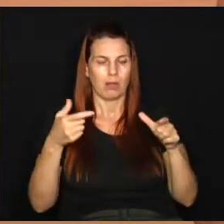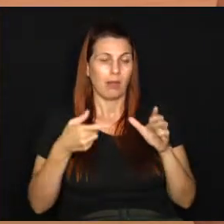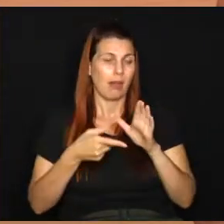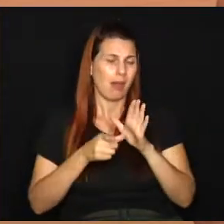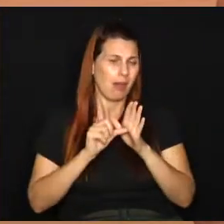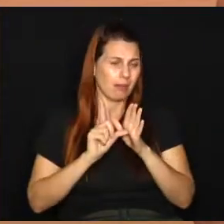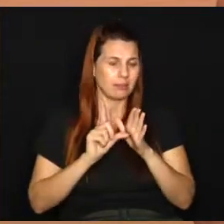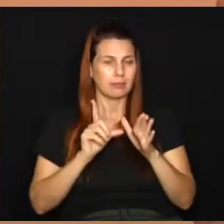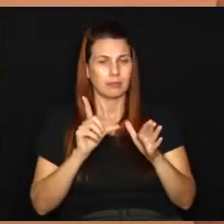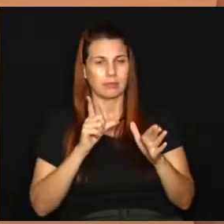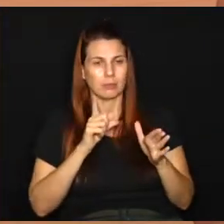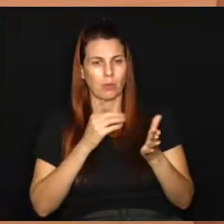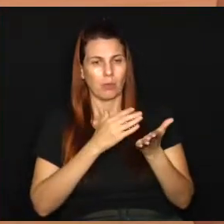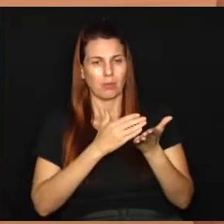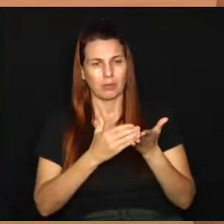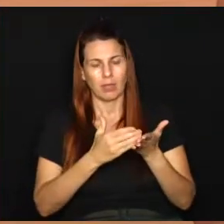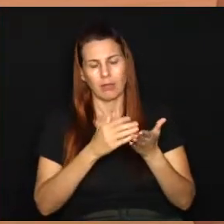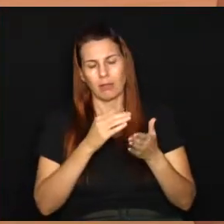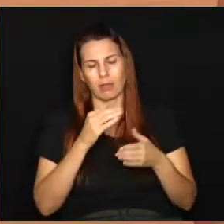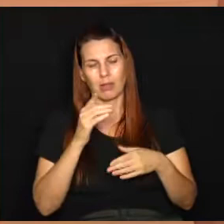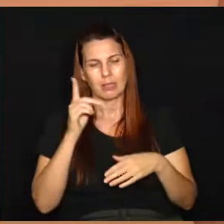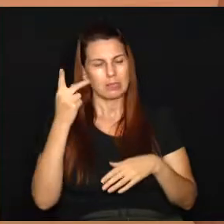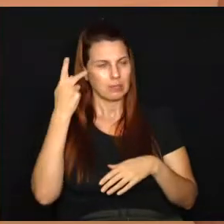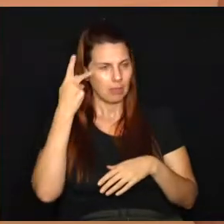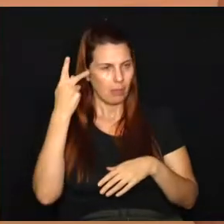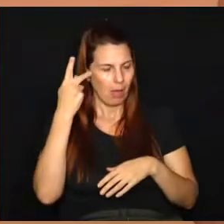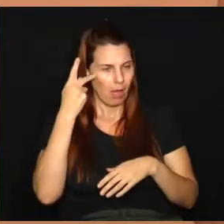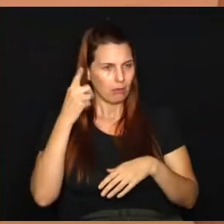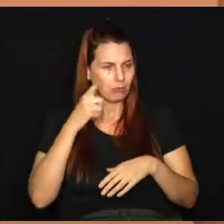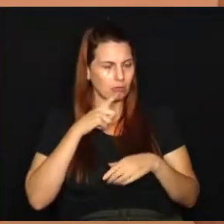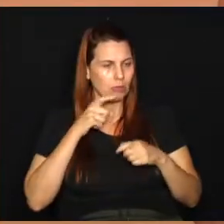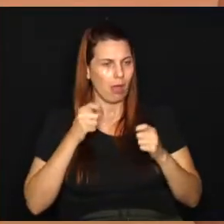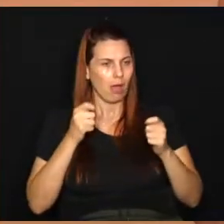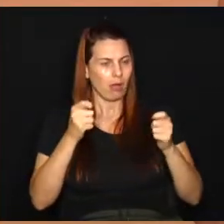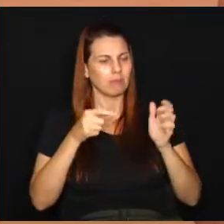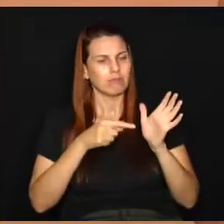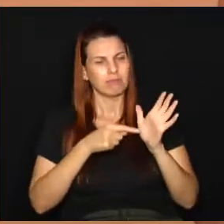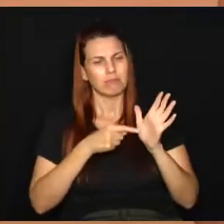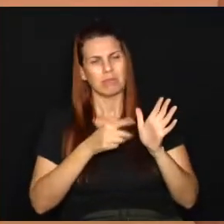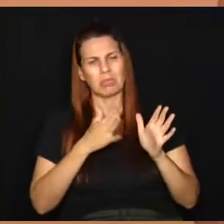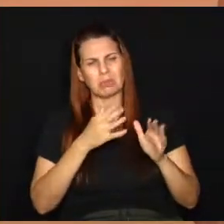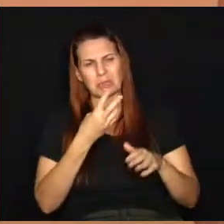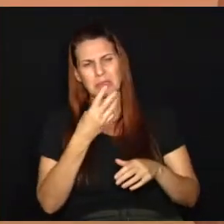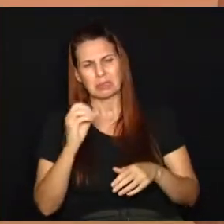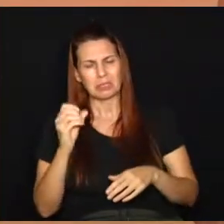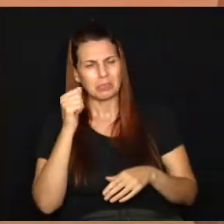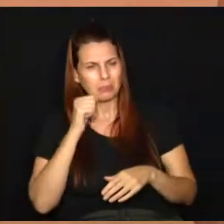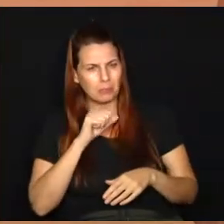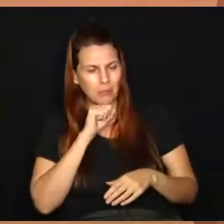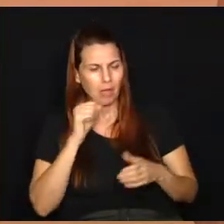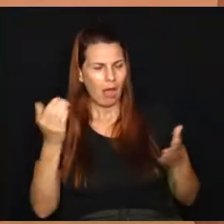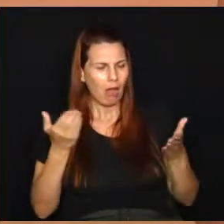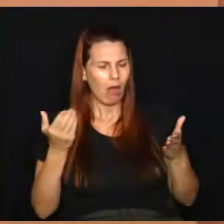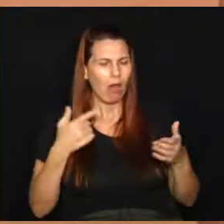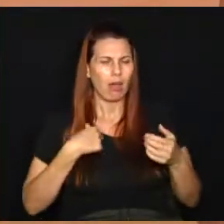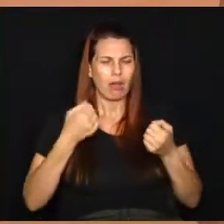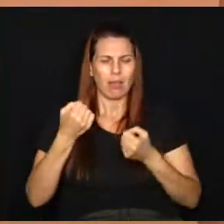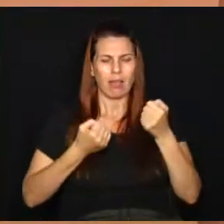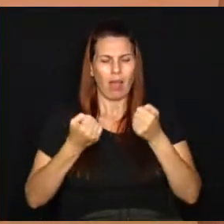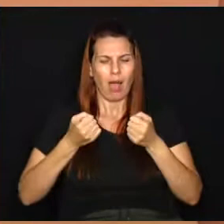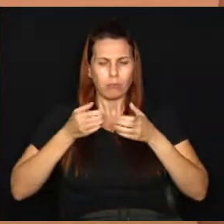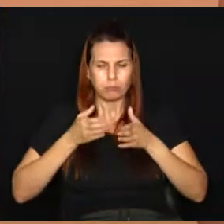a parada de São Paulo, éramos 30 mães por aí, agora a gente tem um carro e a gente abre a parada,